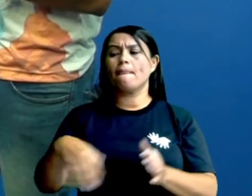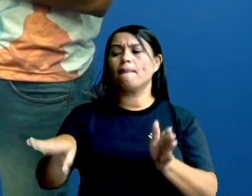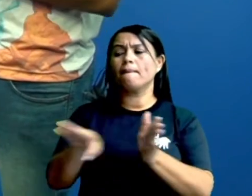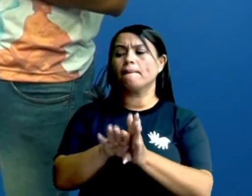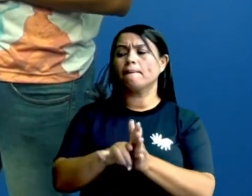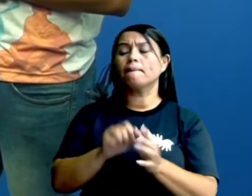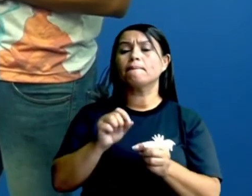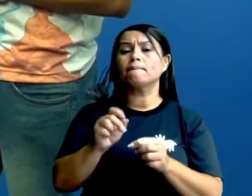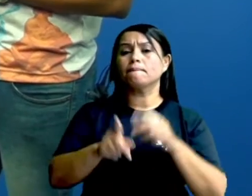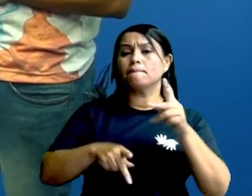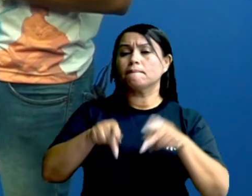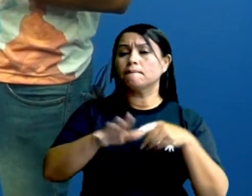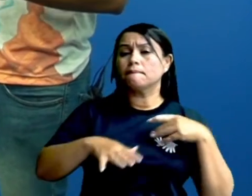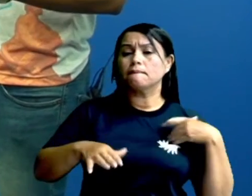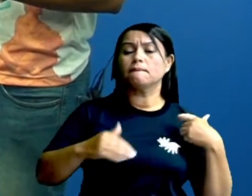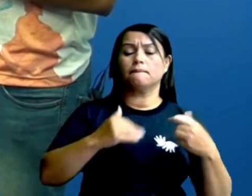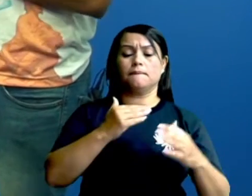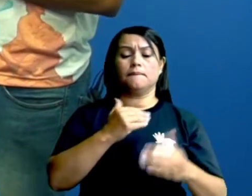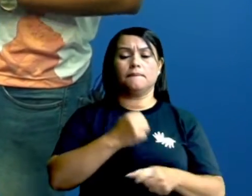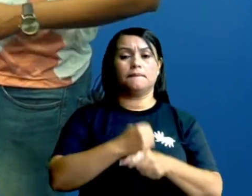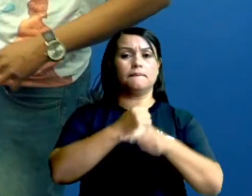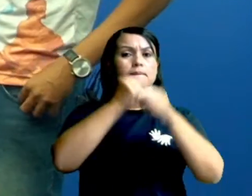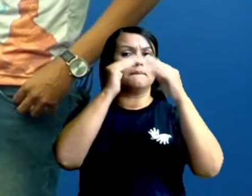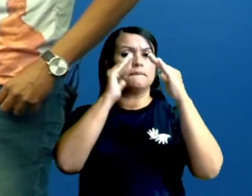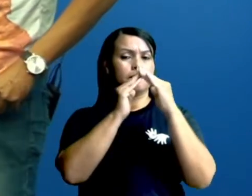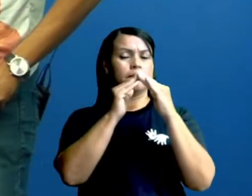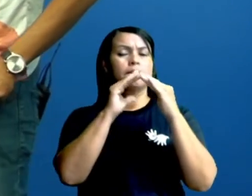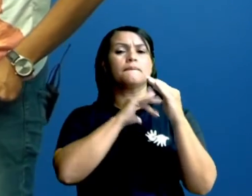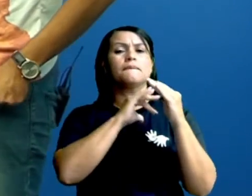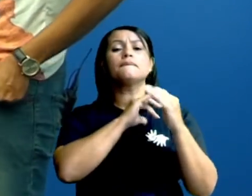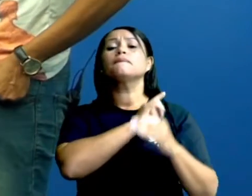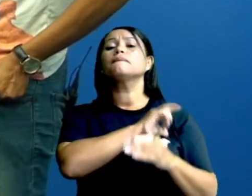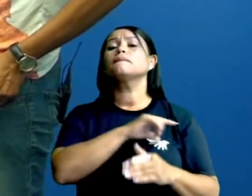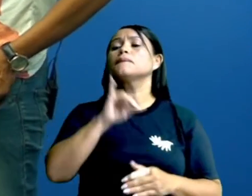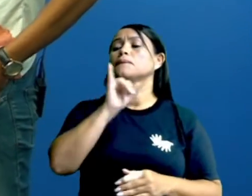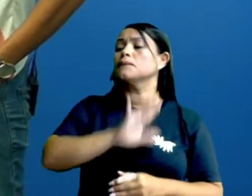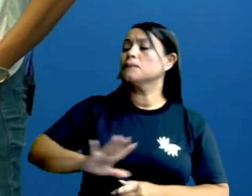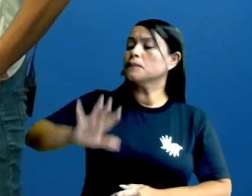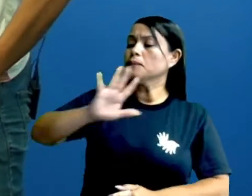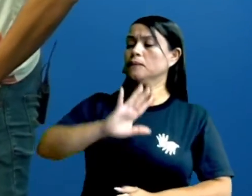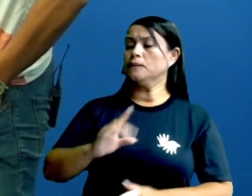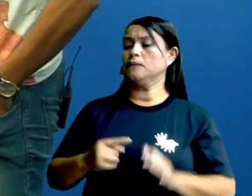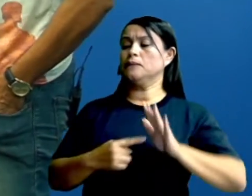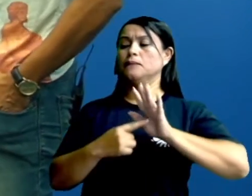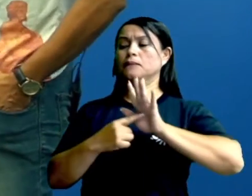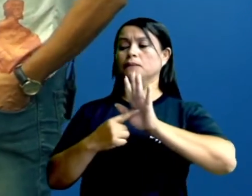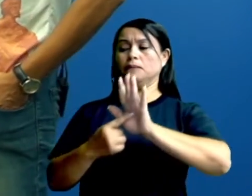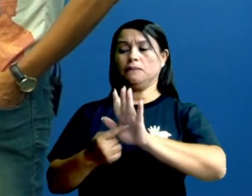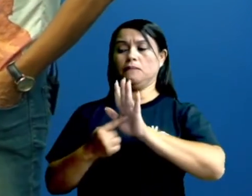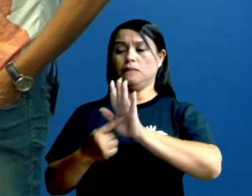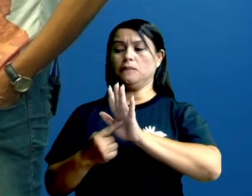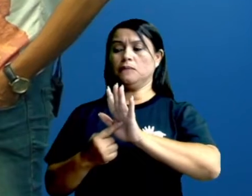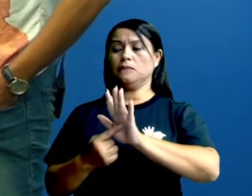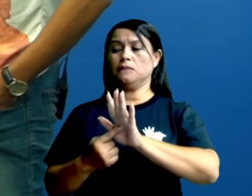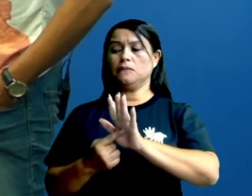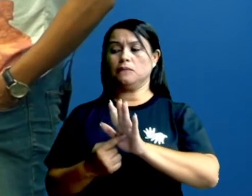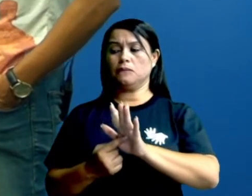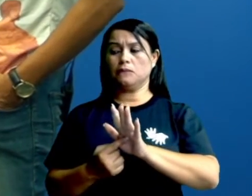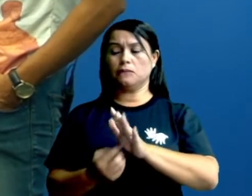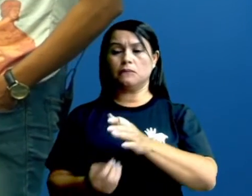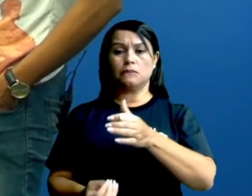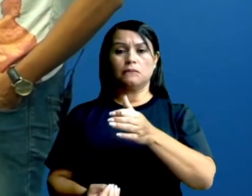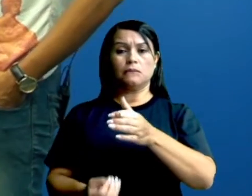vilas, de fato, em nosso país. E aí a gente tem a imagem, por exemplo, aqui retrata a fundação, né, da vila de